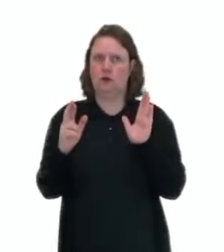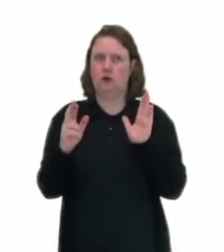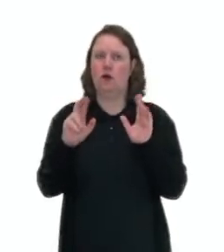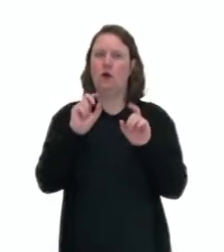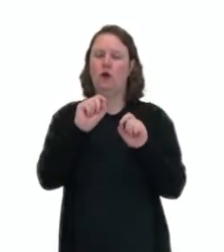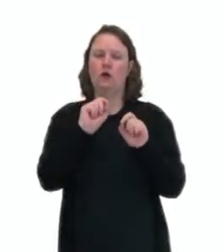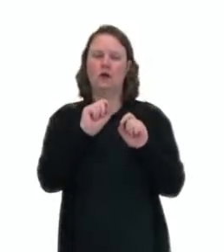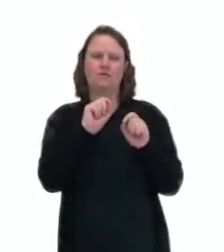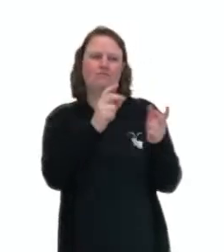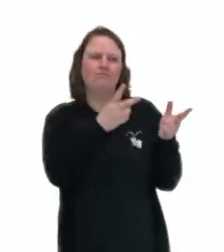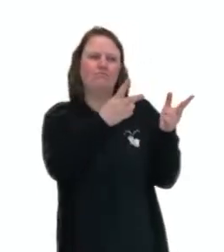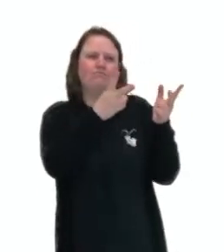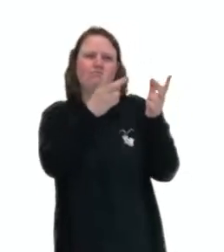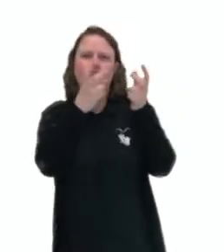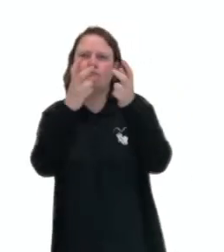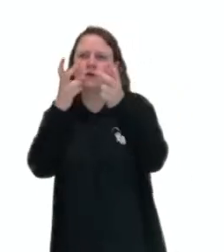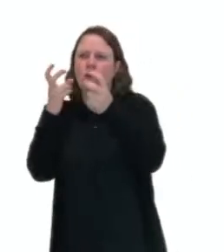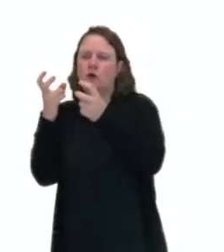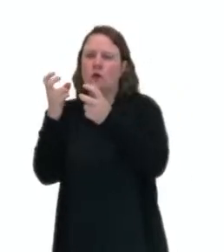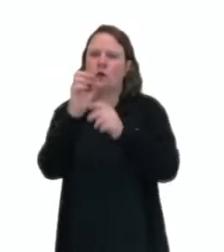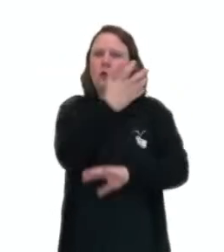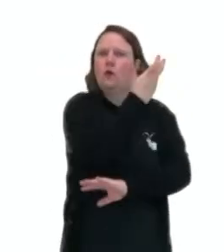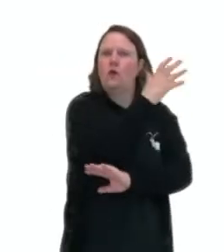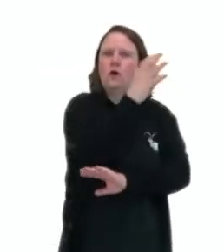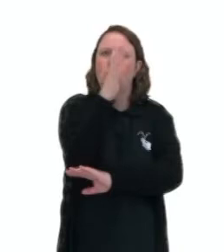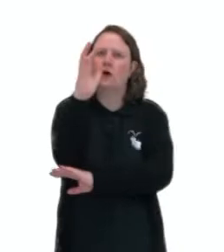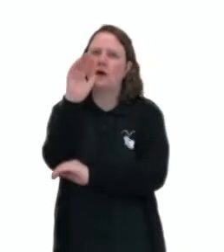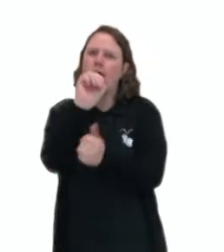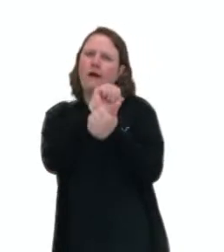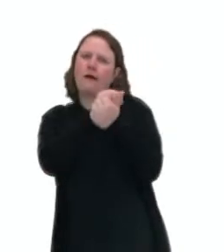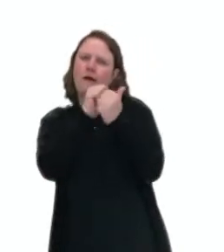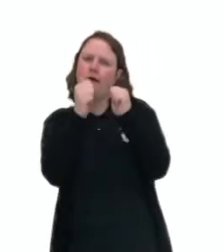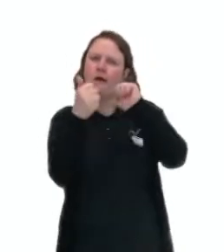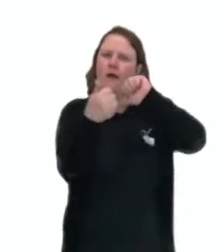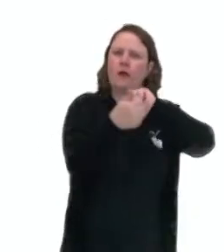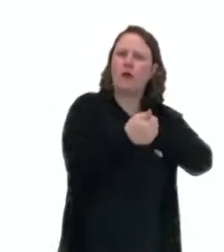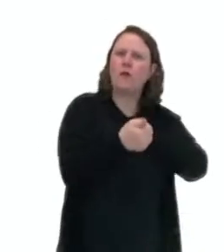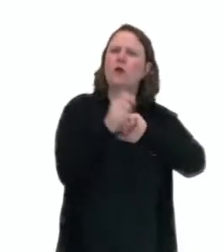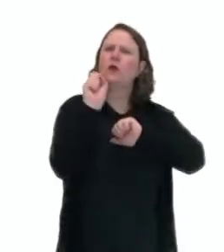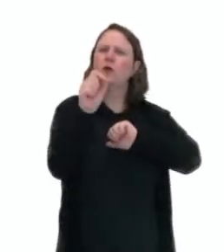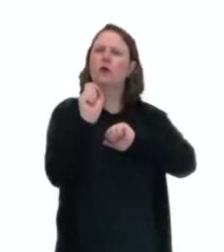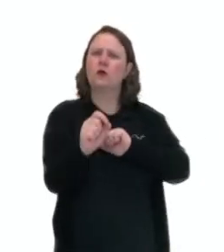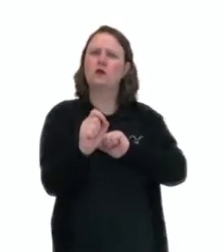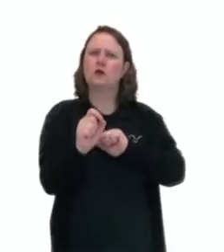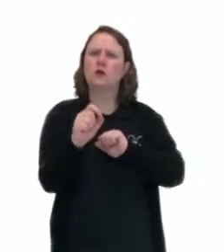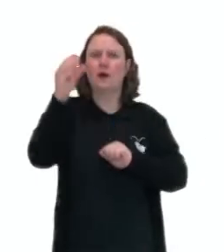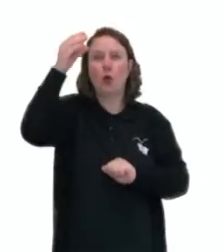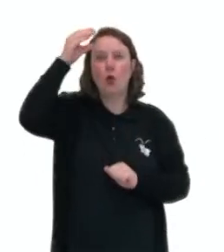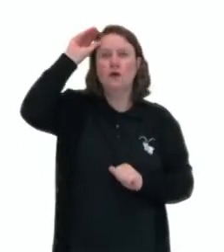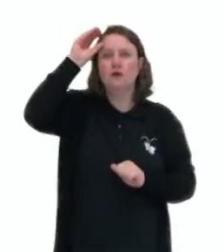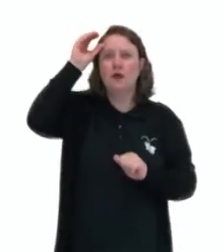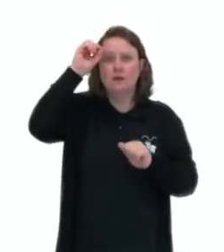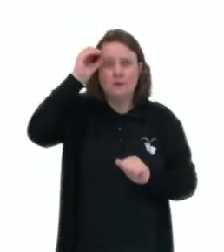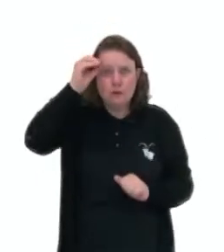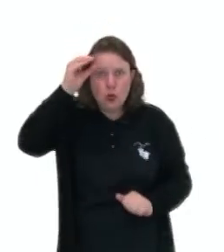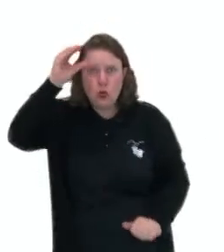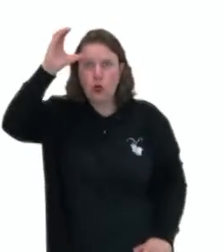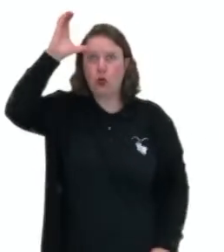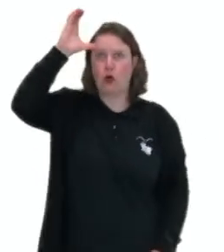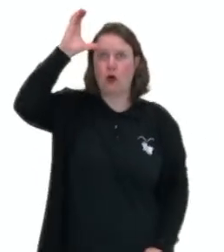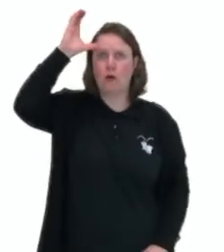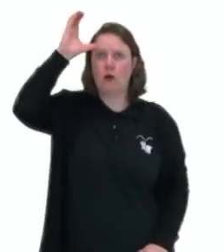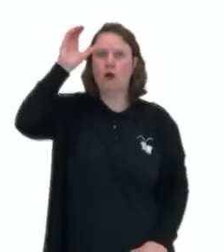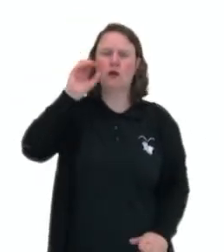meio ambiente na própria obra, visando conscientizar sobre os danos que o homem causa ao planeta e